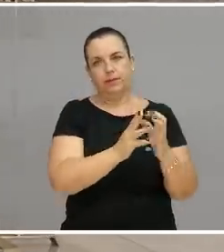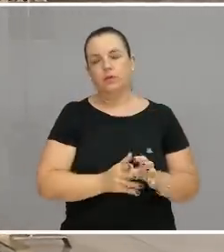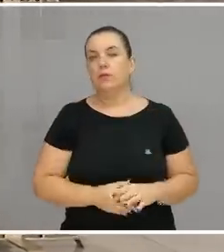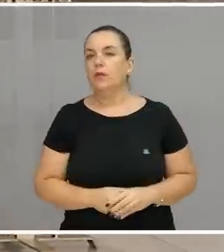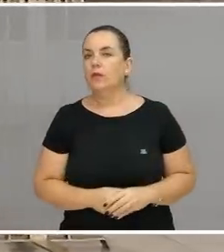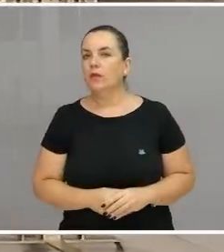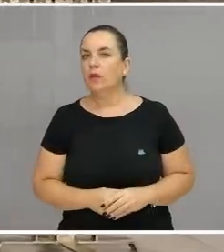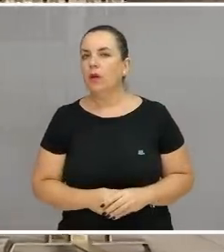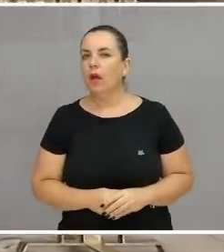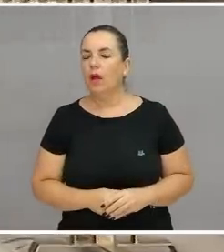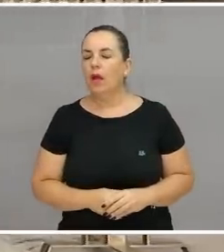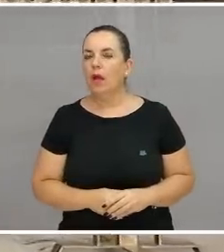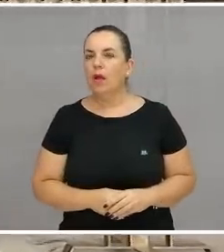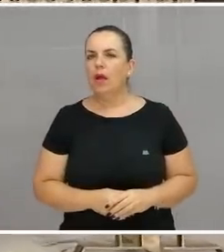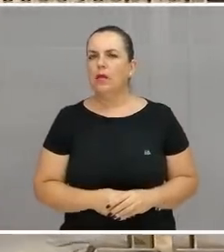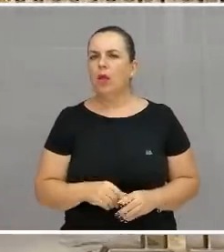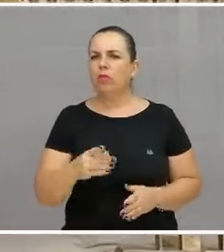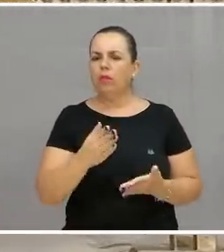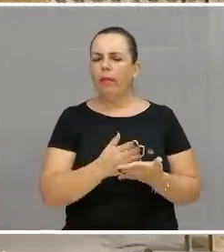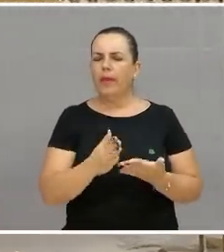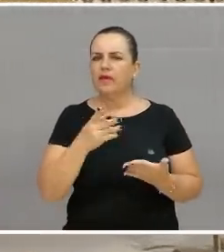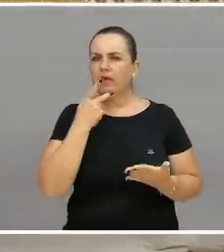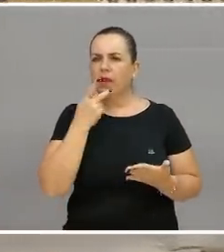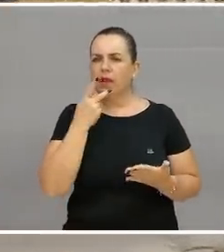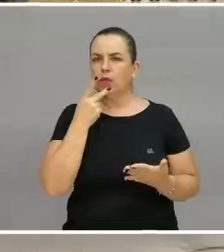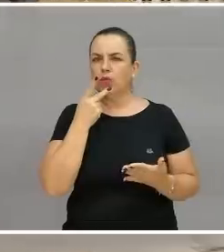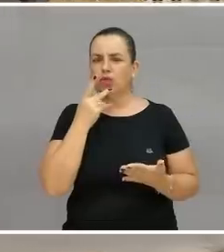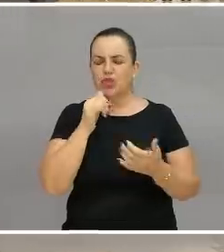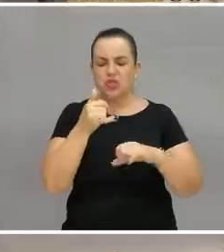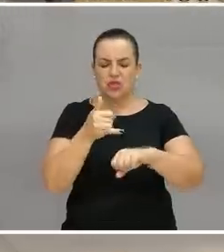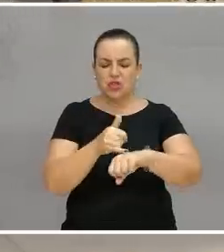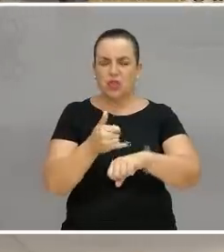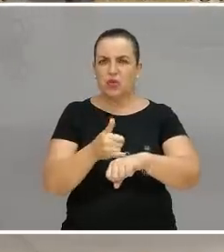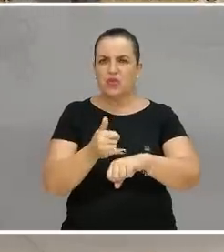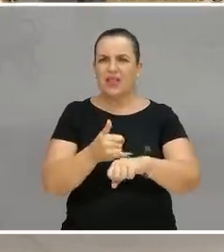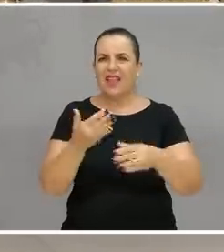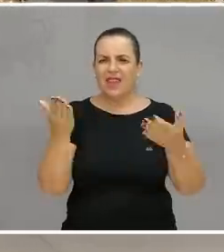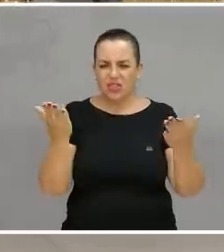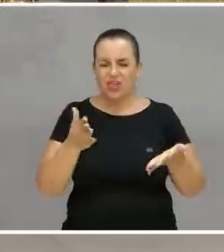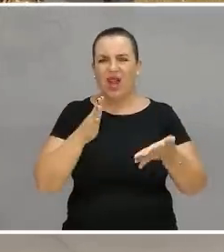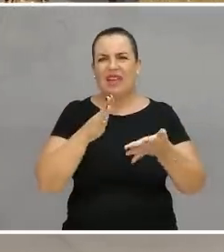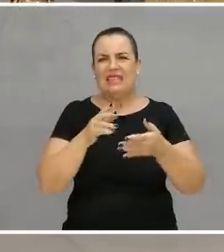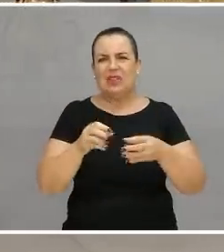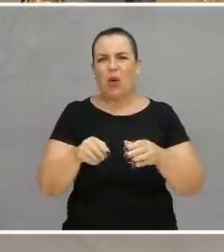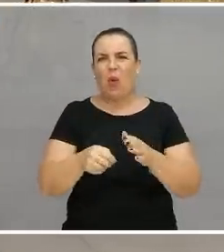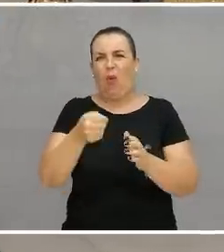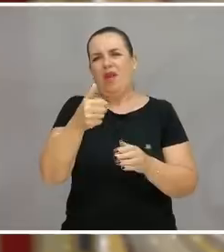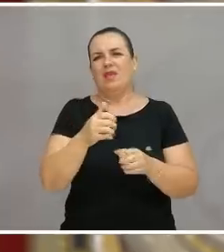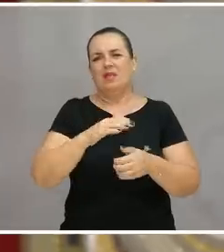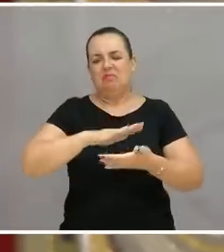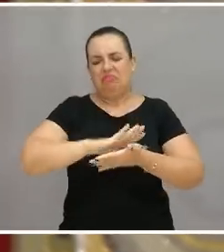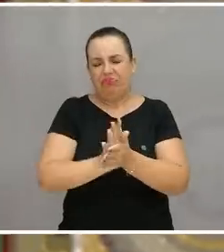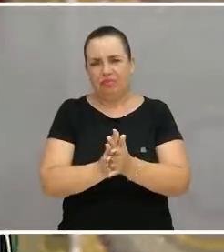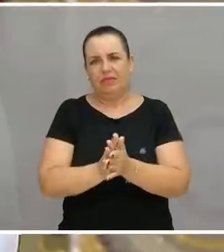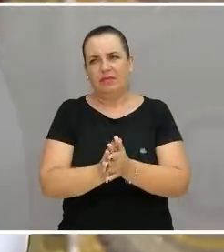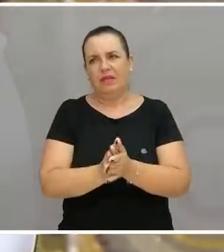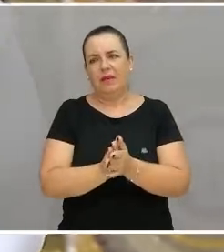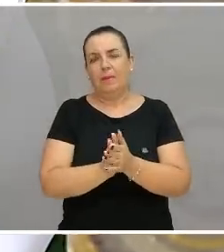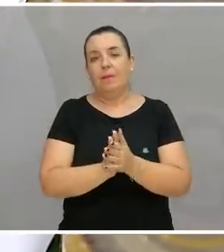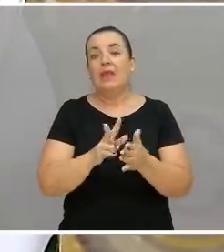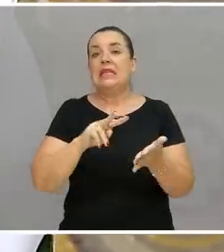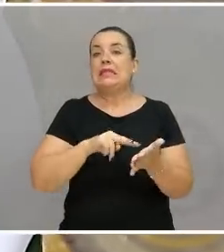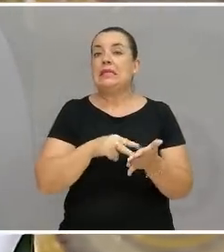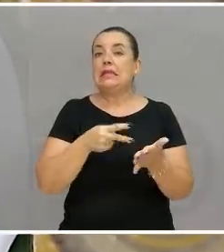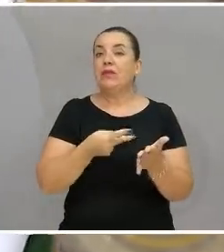derrotada, uma cidade que não era só pedra, não ter pedra sobre pedra,